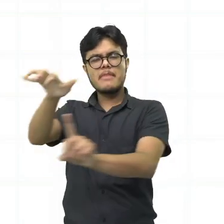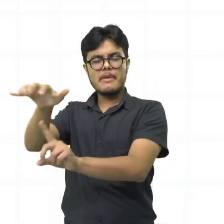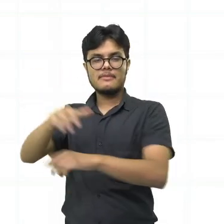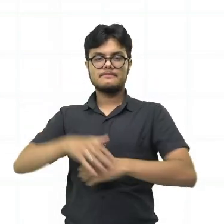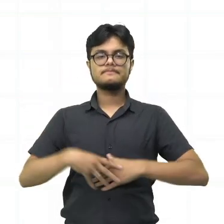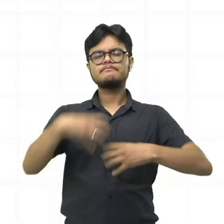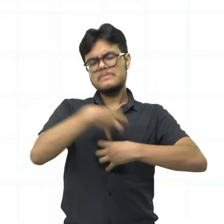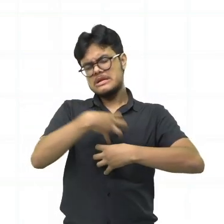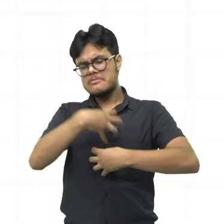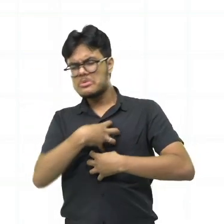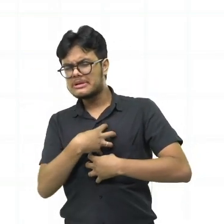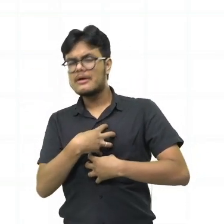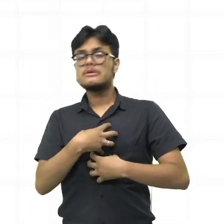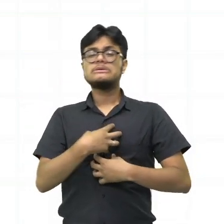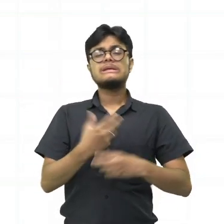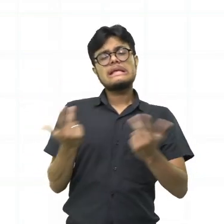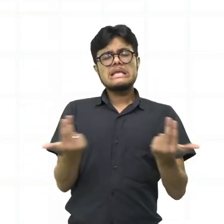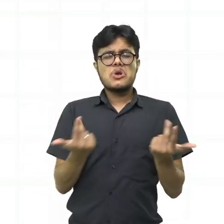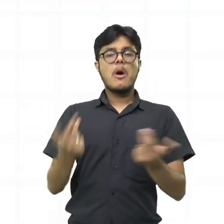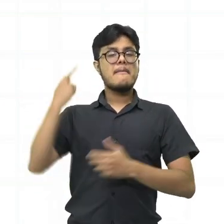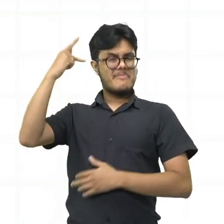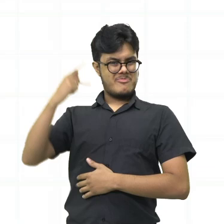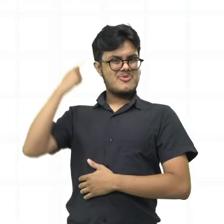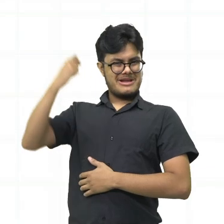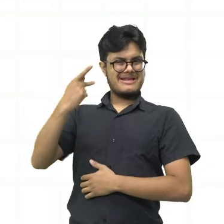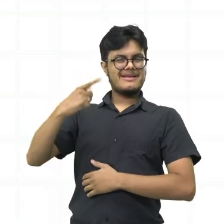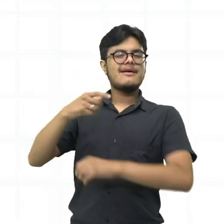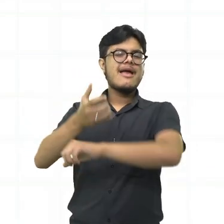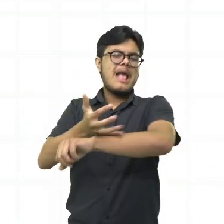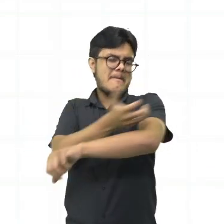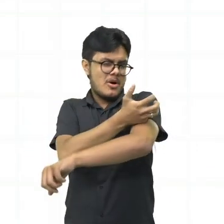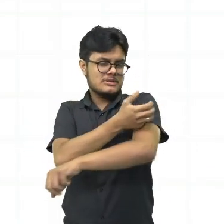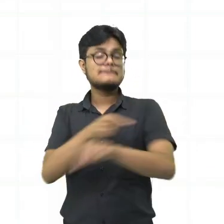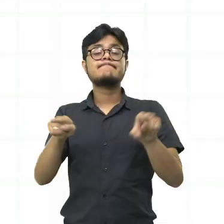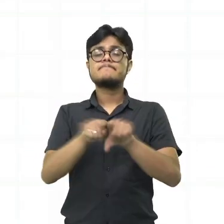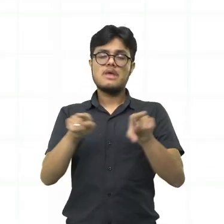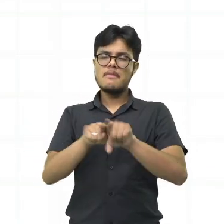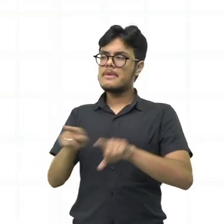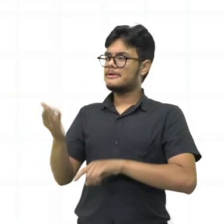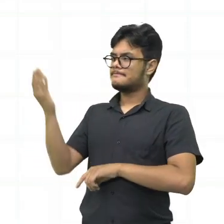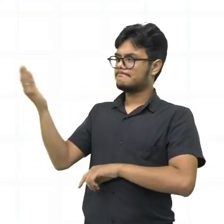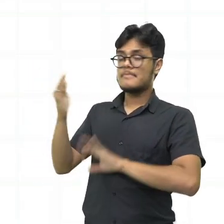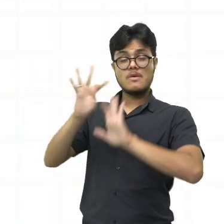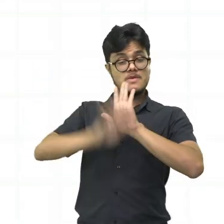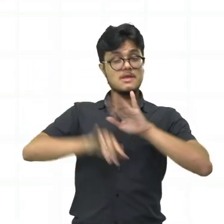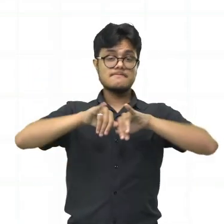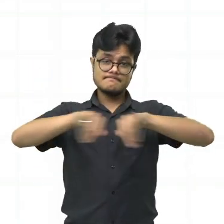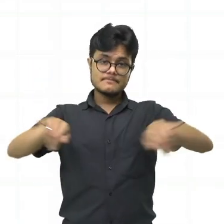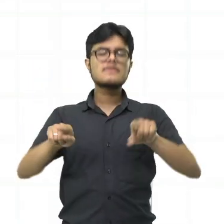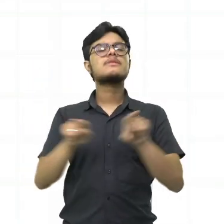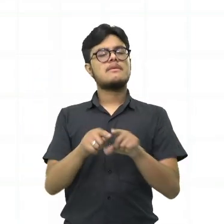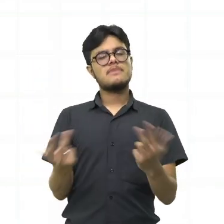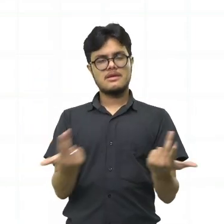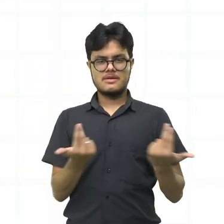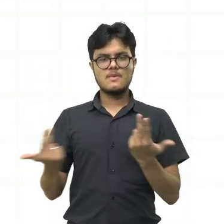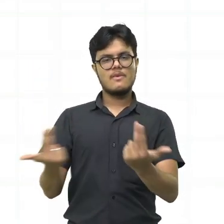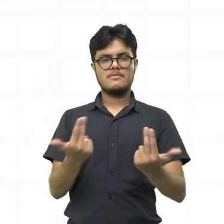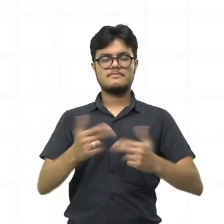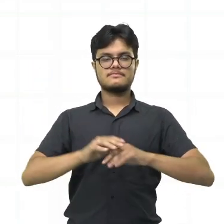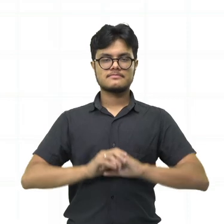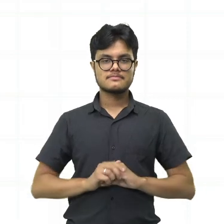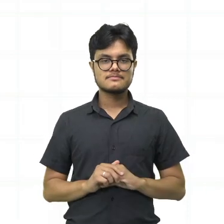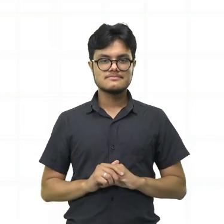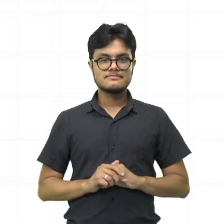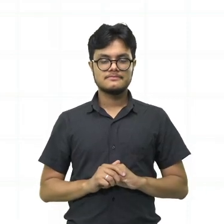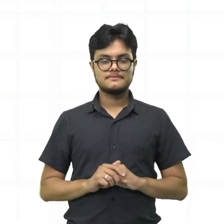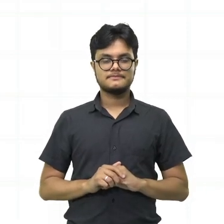discursos políticos lá trazem a emoção, os nossos textos publicitários também